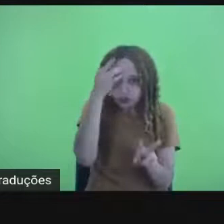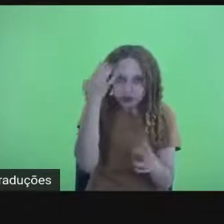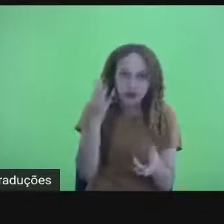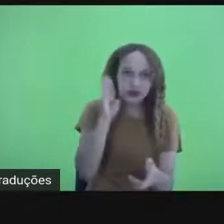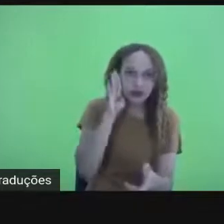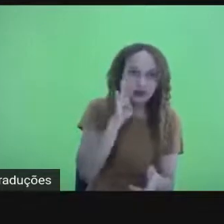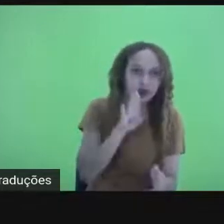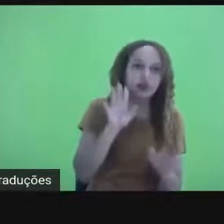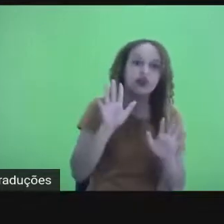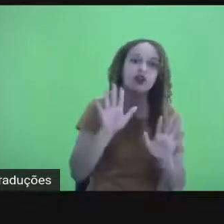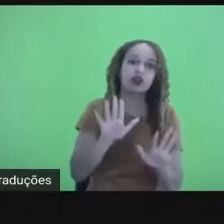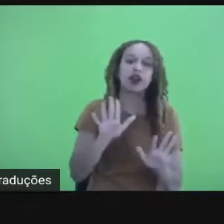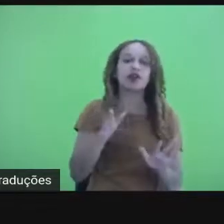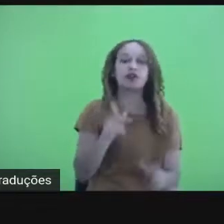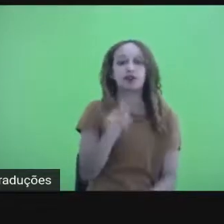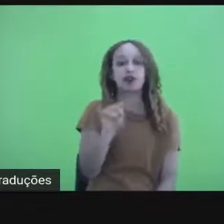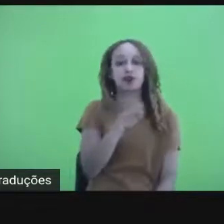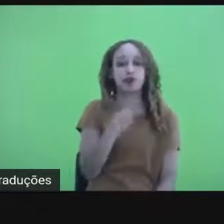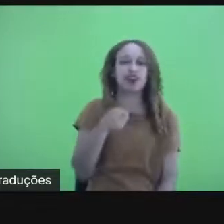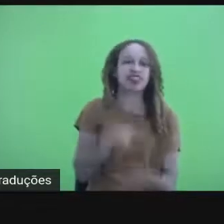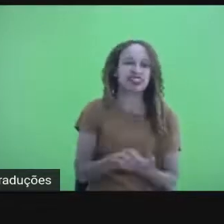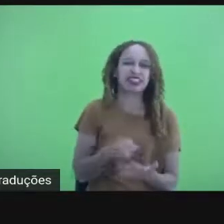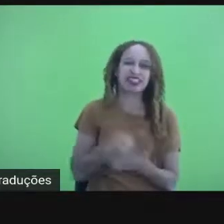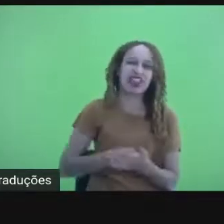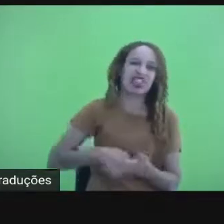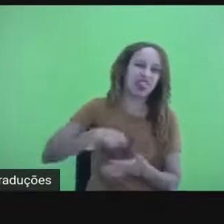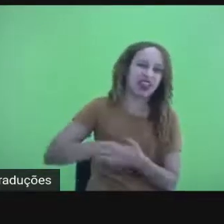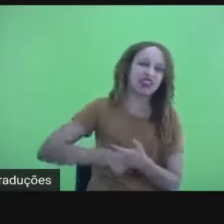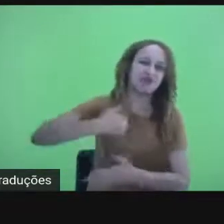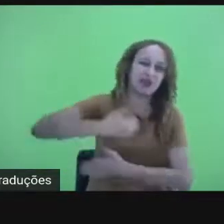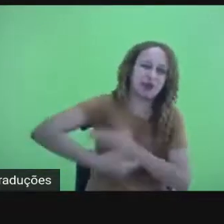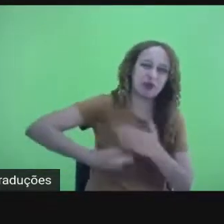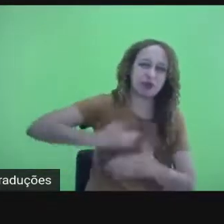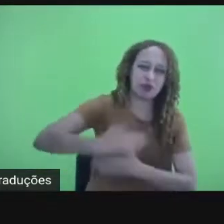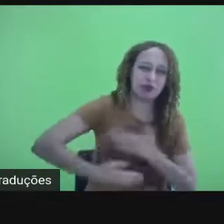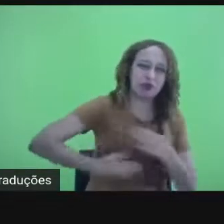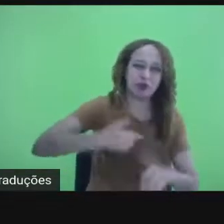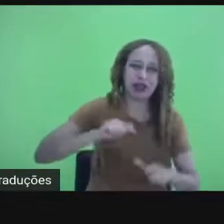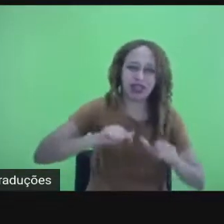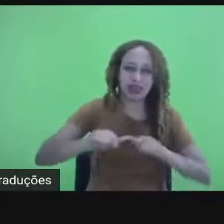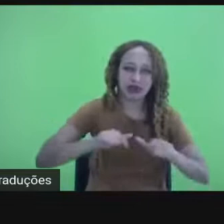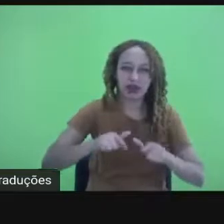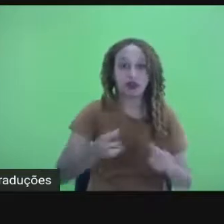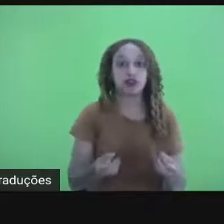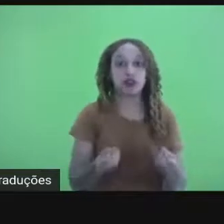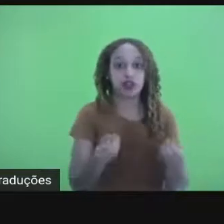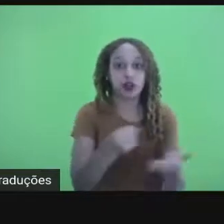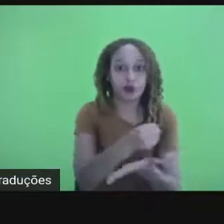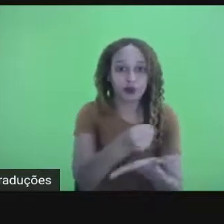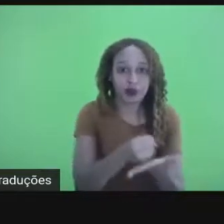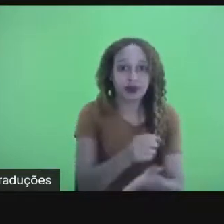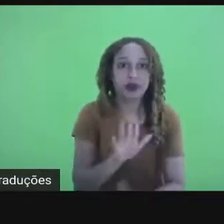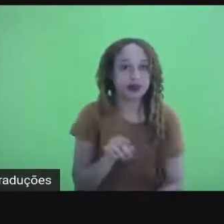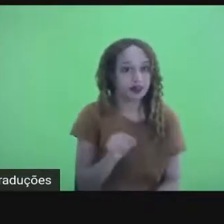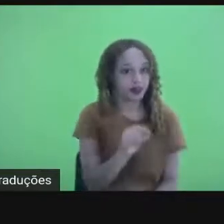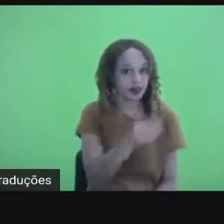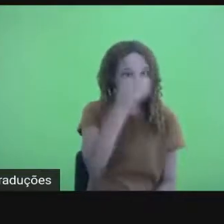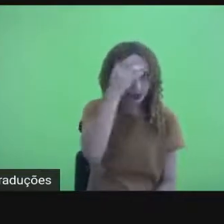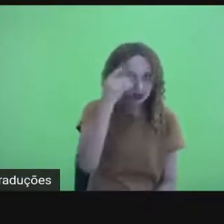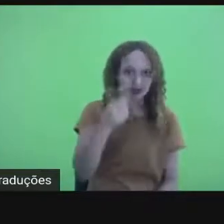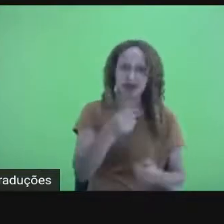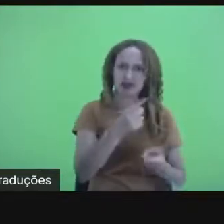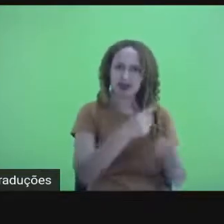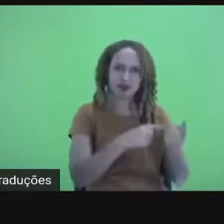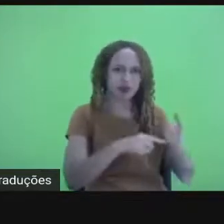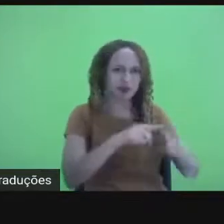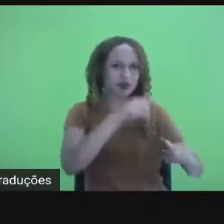pais tinham que dar duro para poder custear estudo, para poder fornecer o básico. E essas pessoas cresceram e tiveram condições